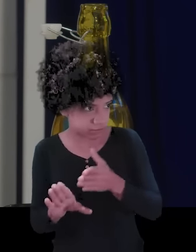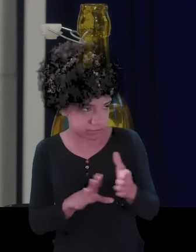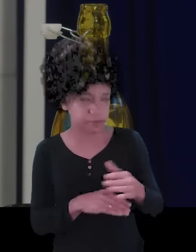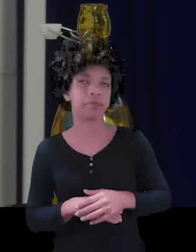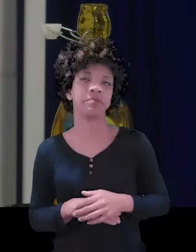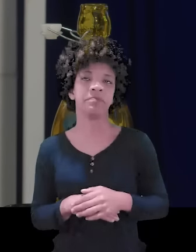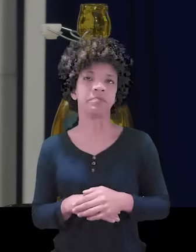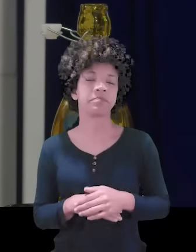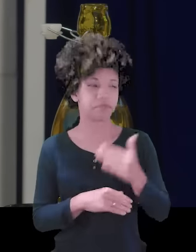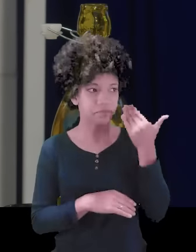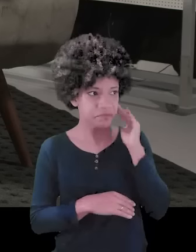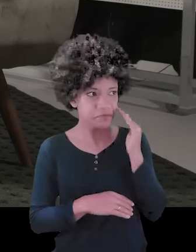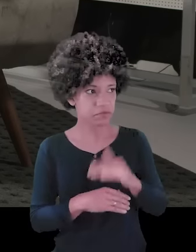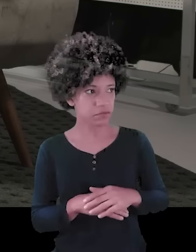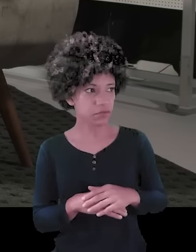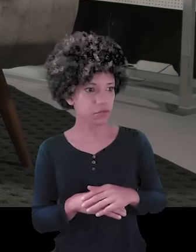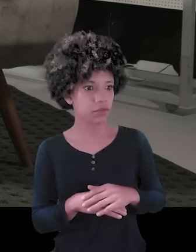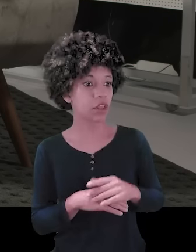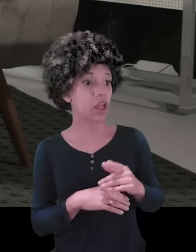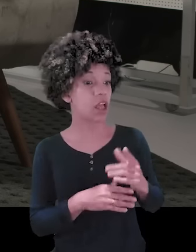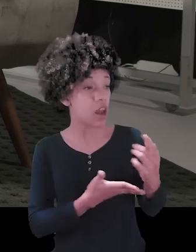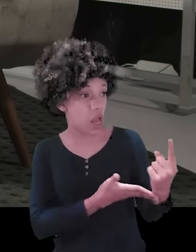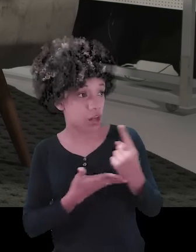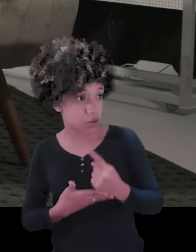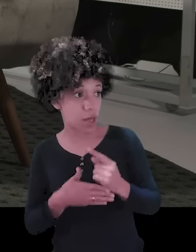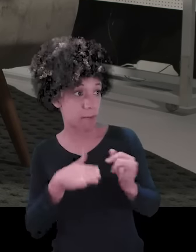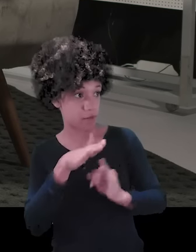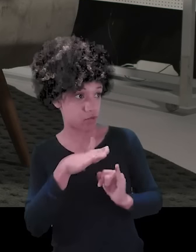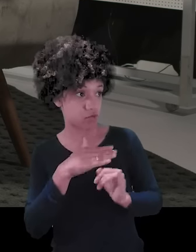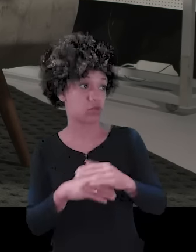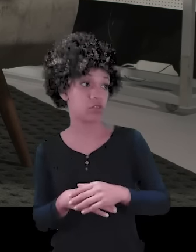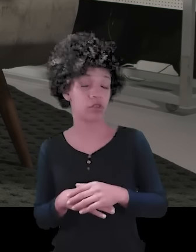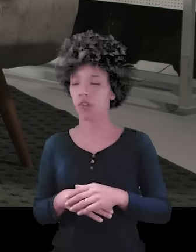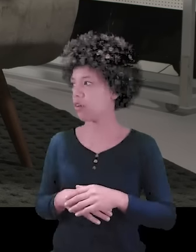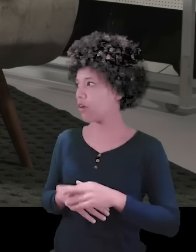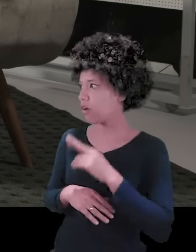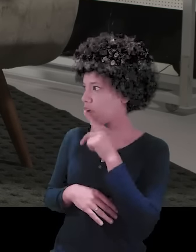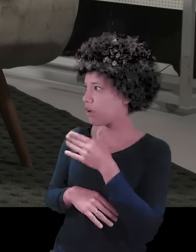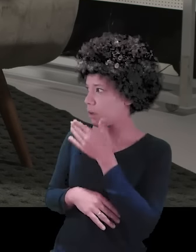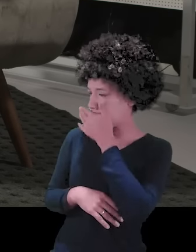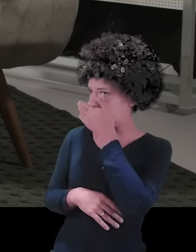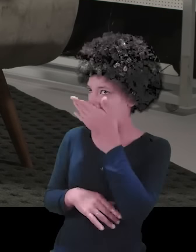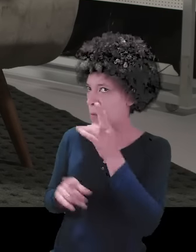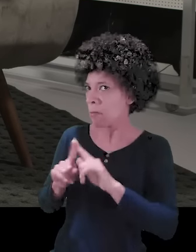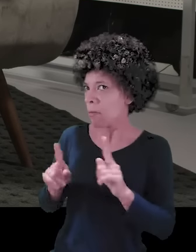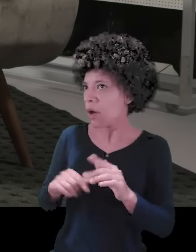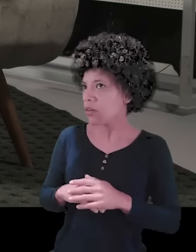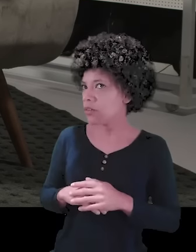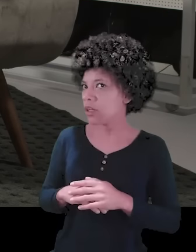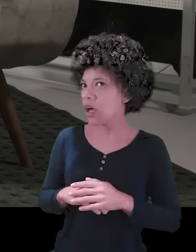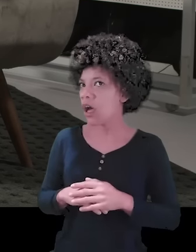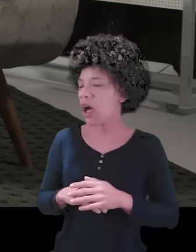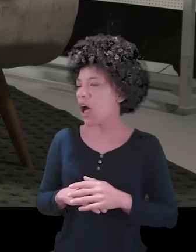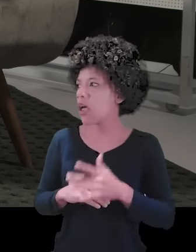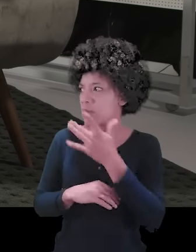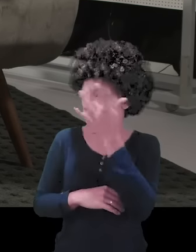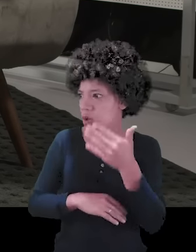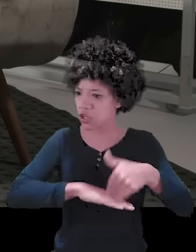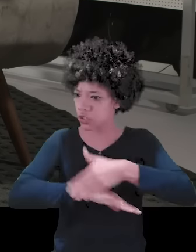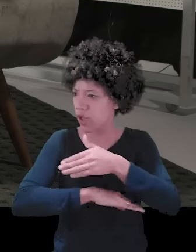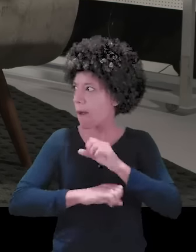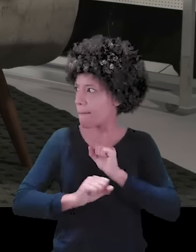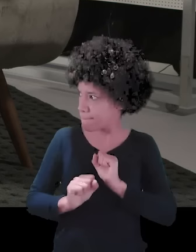situação entendeu aí ele foi acolhido pela onde sem Caraca acabou de que tipo assim é morador de rua deve